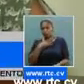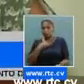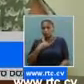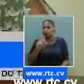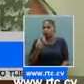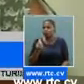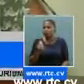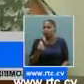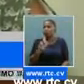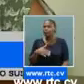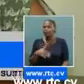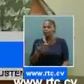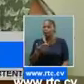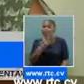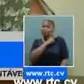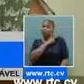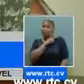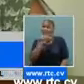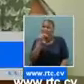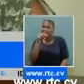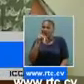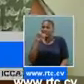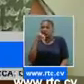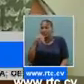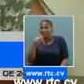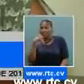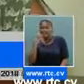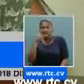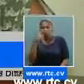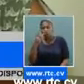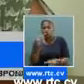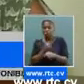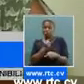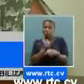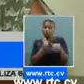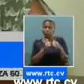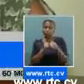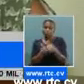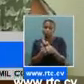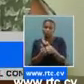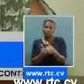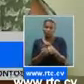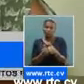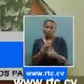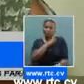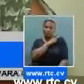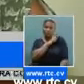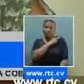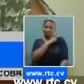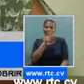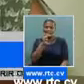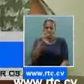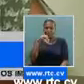particular mento do chef flaming com quem trabalharam inclusive juntamente com o chefe